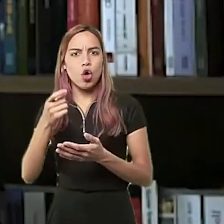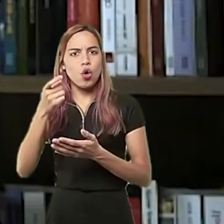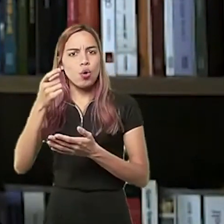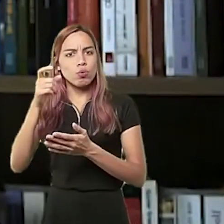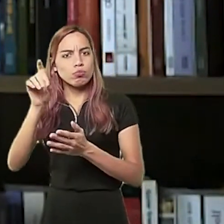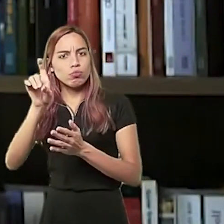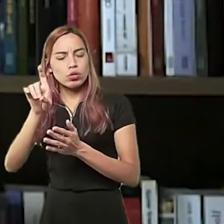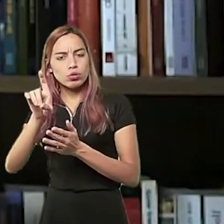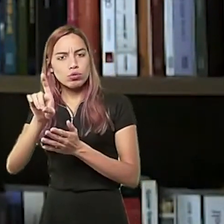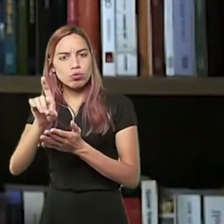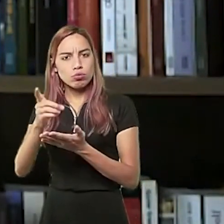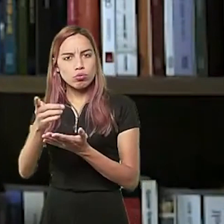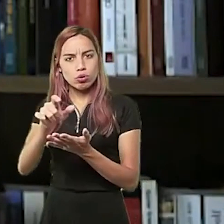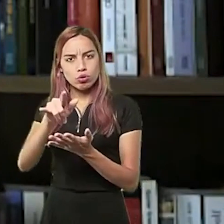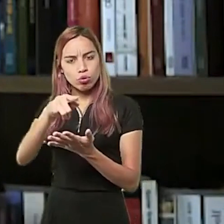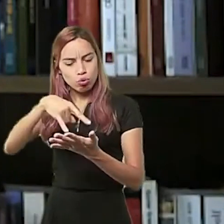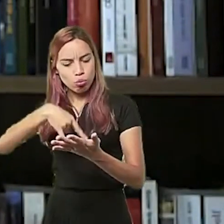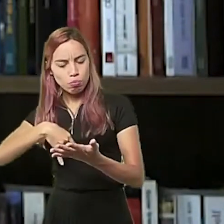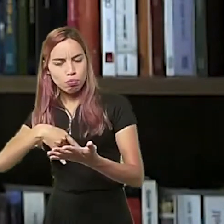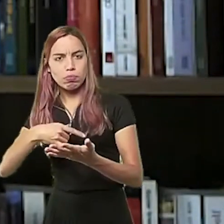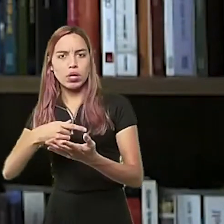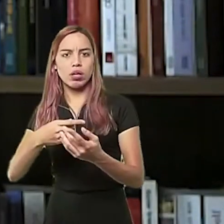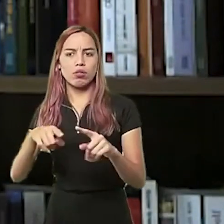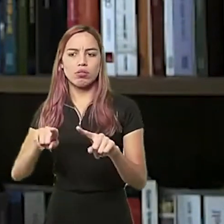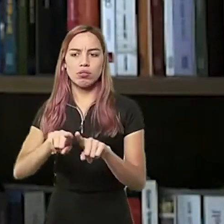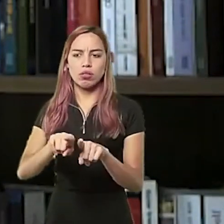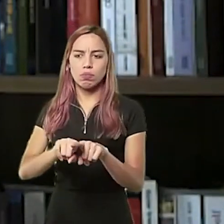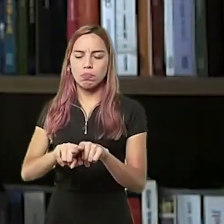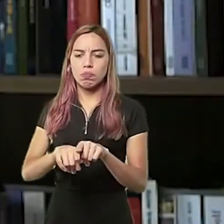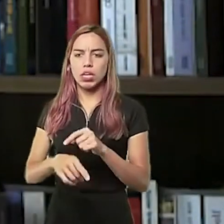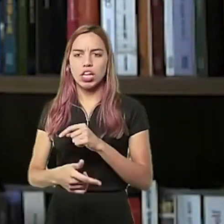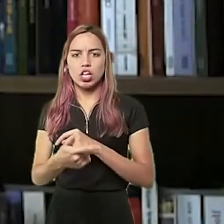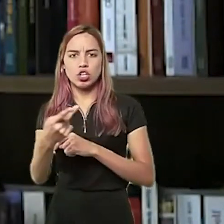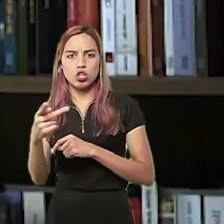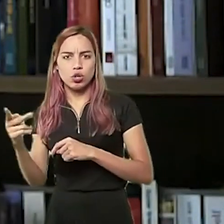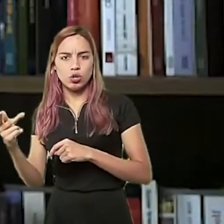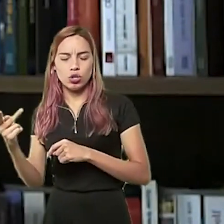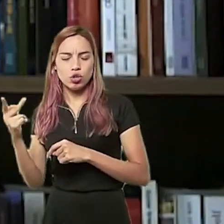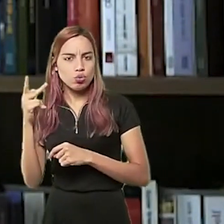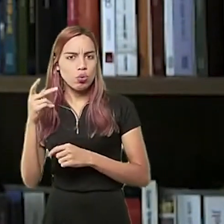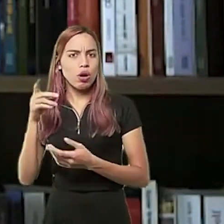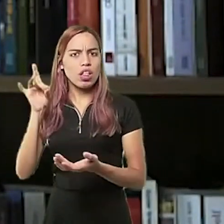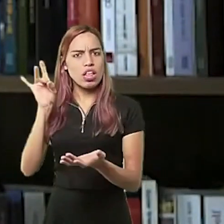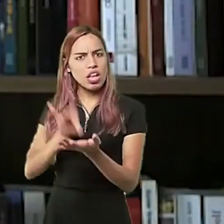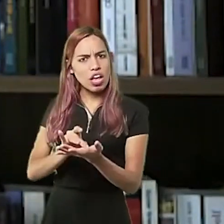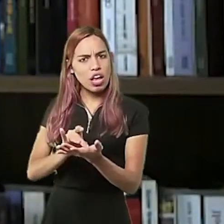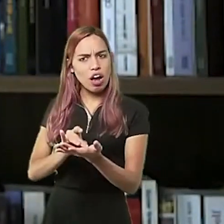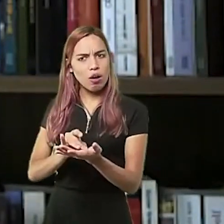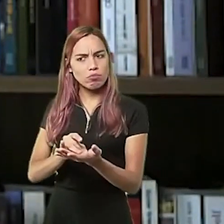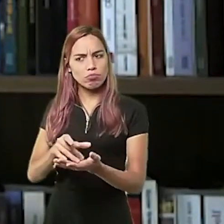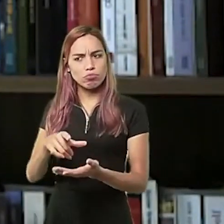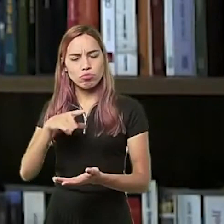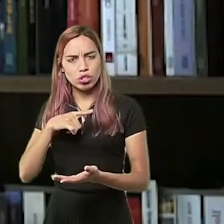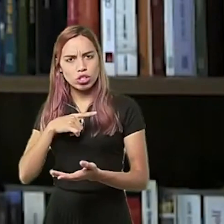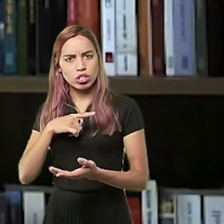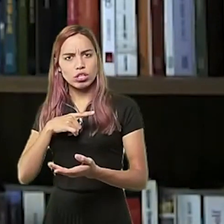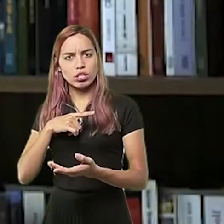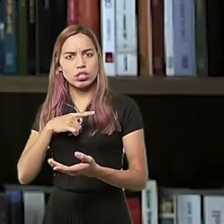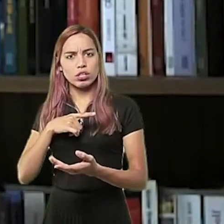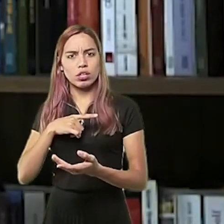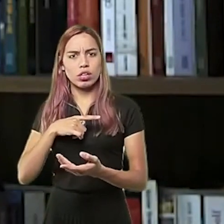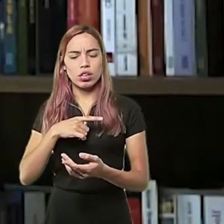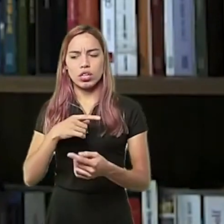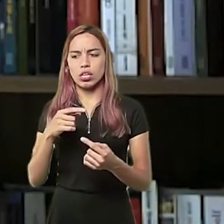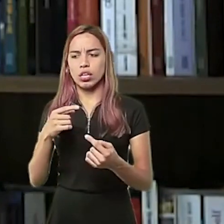percurso, nem porque, claro, a gente imagina que ela queria liberdade, mas se havia outras motivações para ela ter deixado o cativeiro e ido para